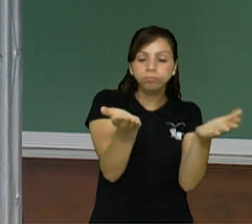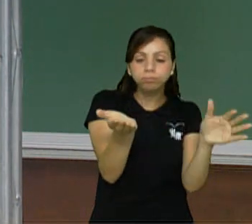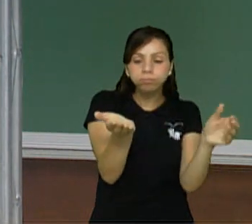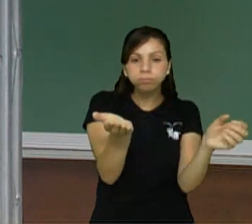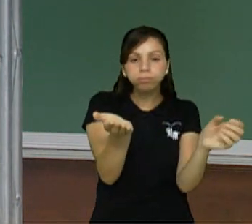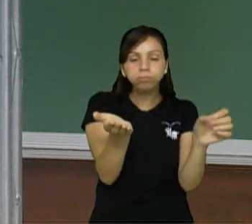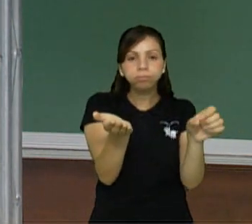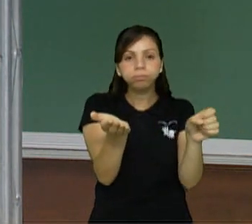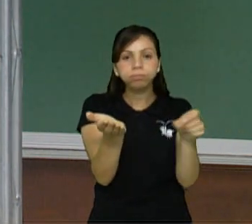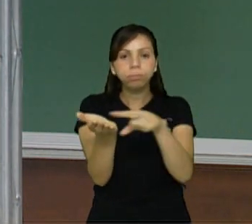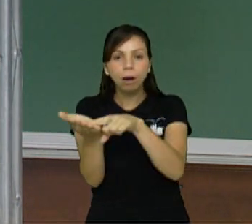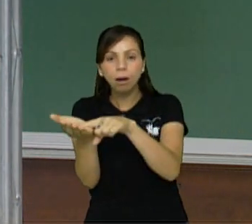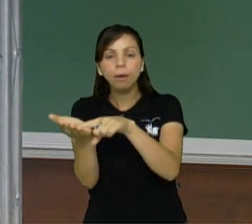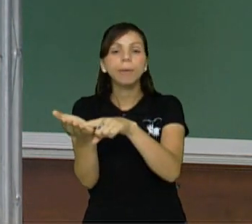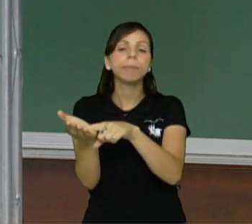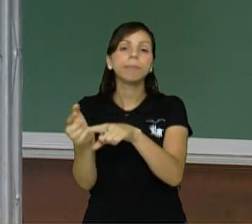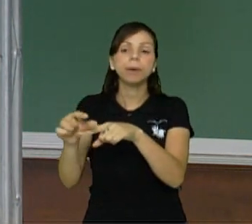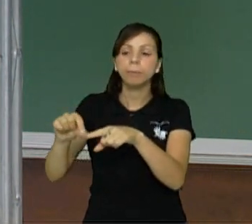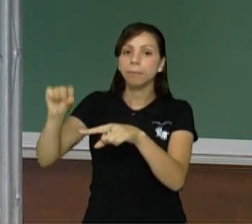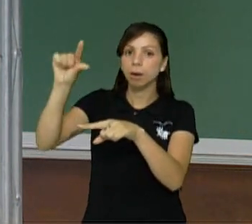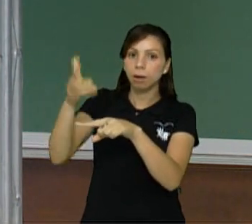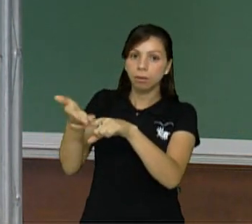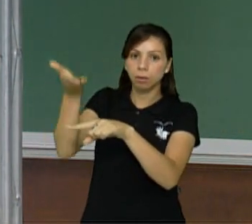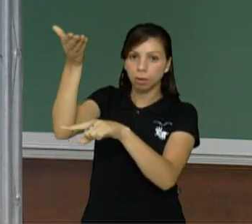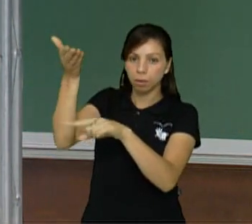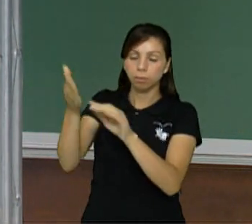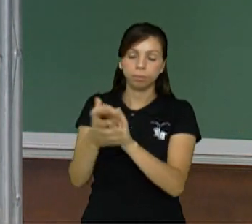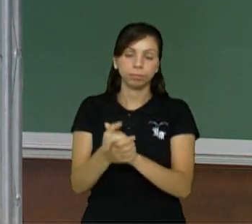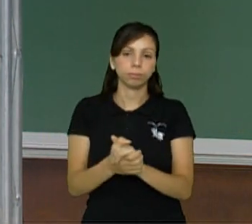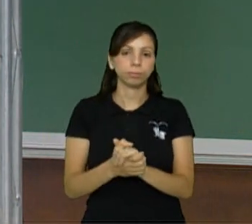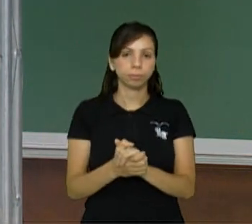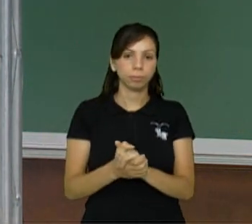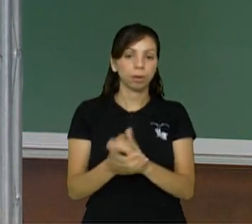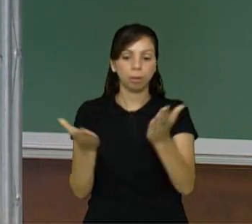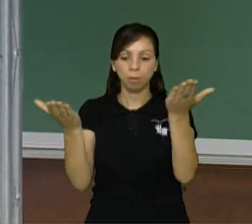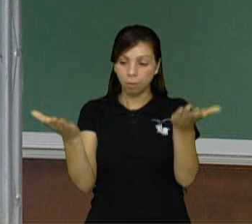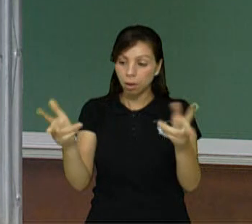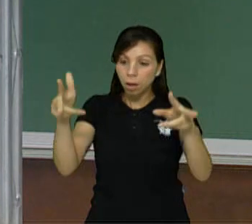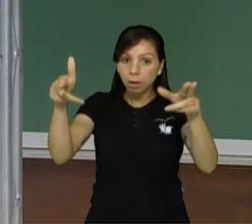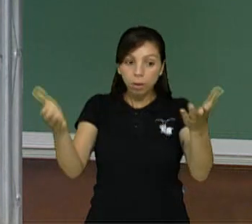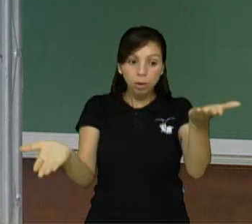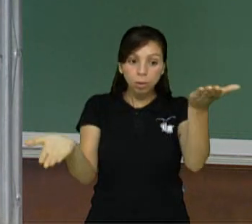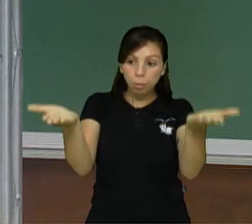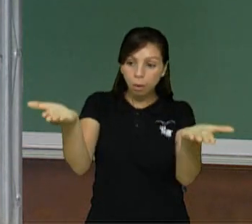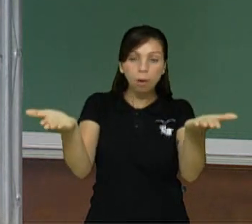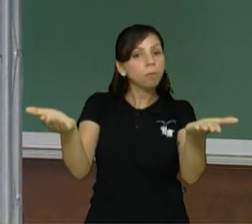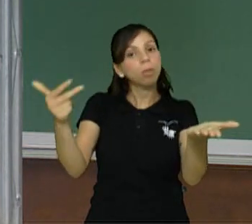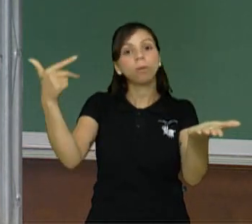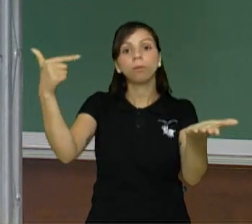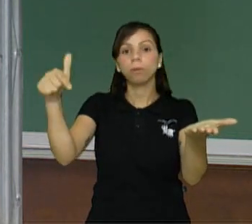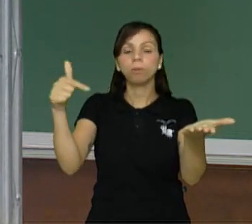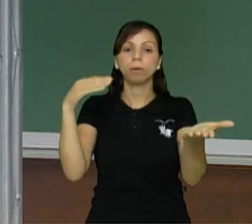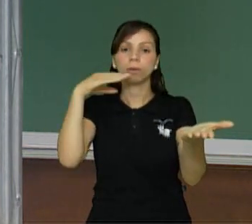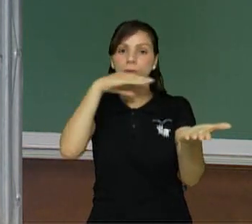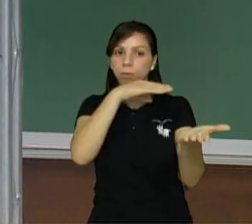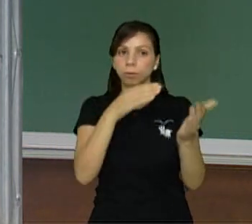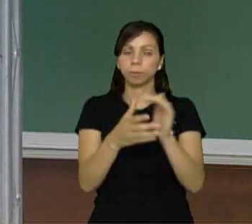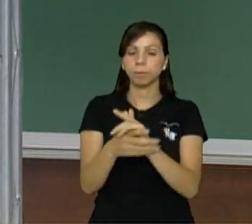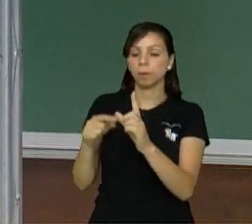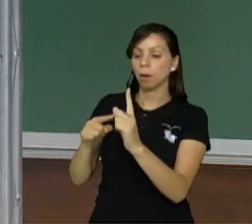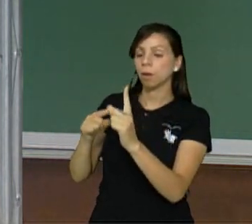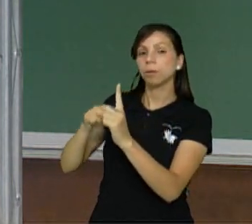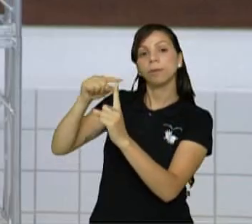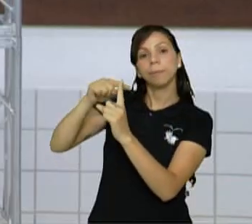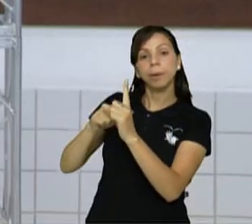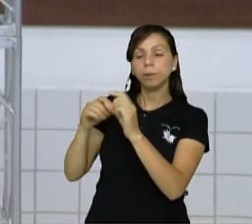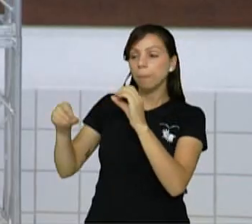Lembre-se, corpos à mesma temperatura não tem calor. A temperatura você viu que é uma medida da agitação molecular. E